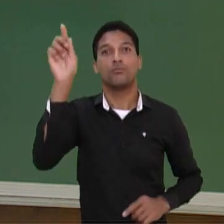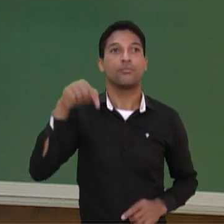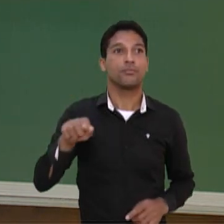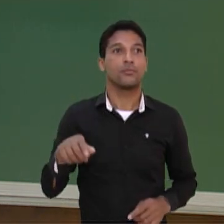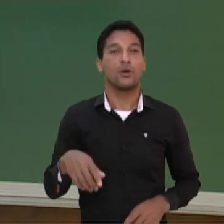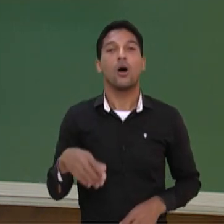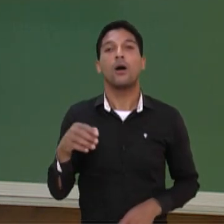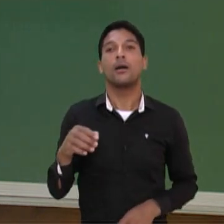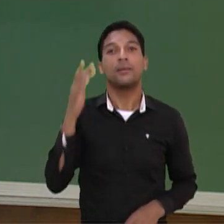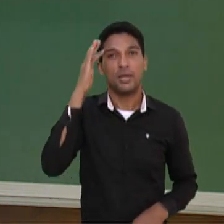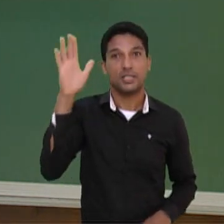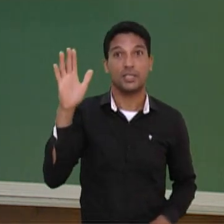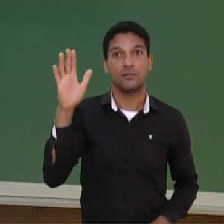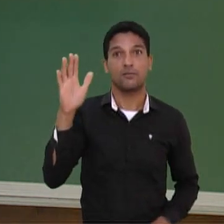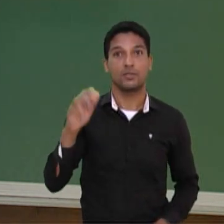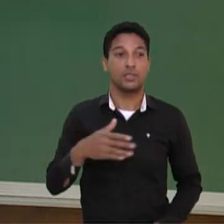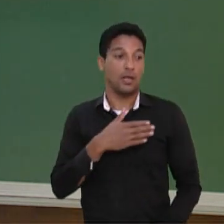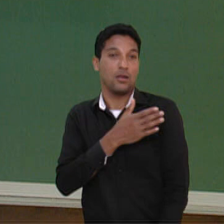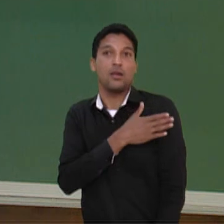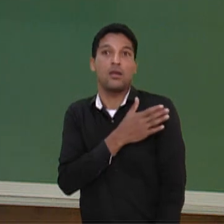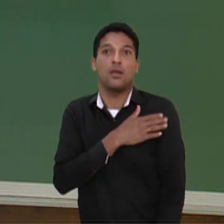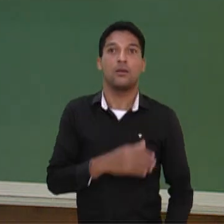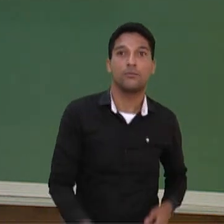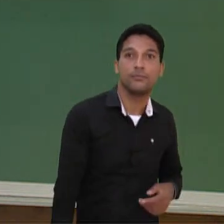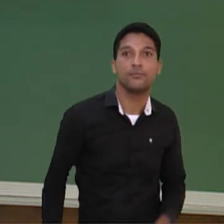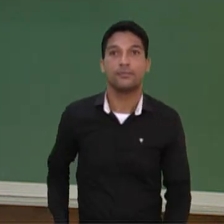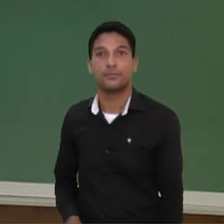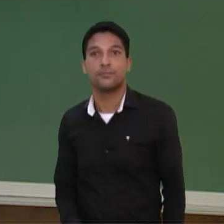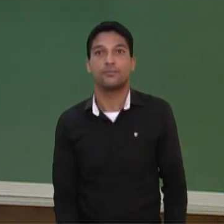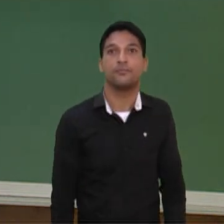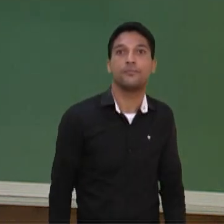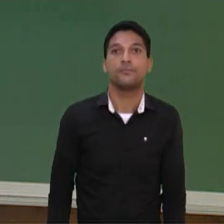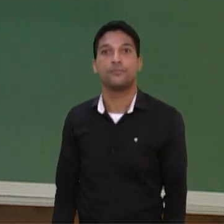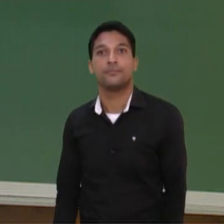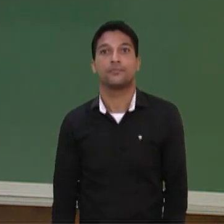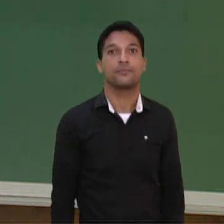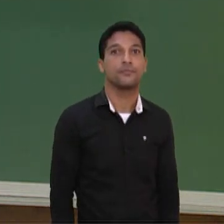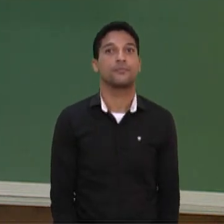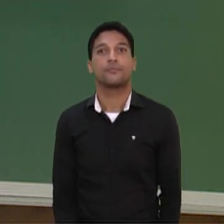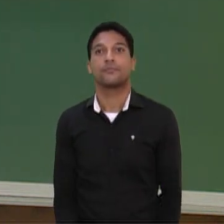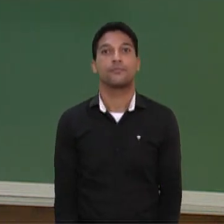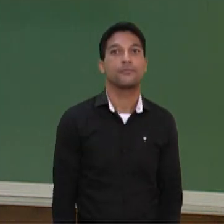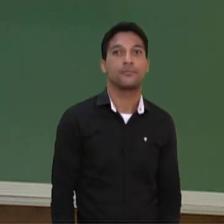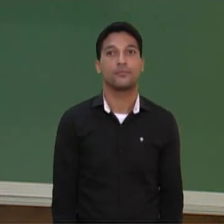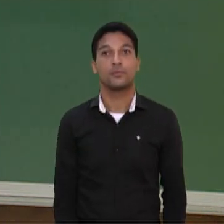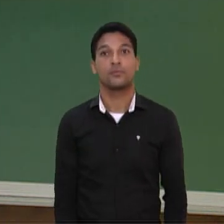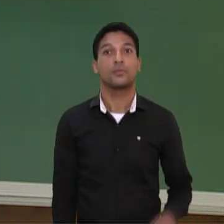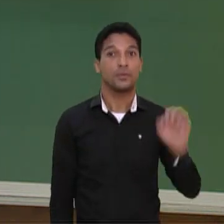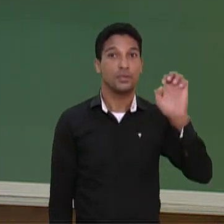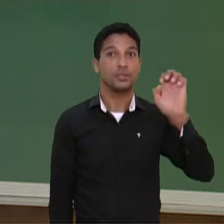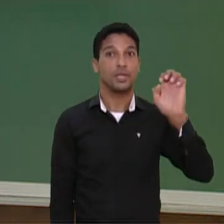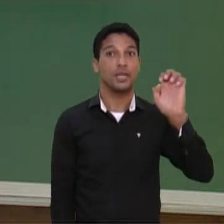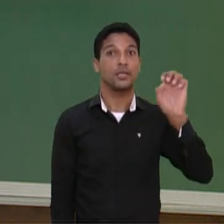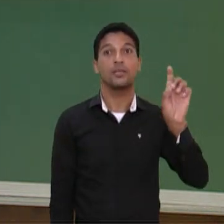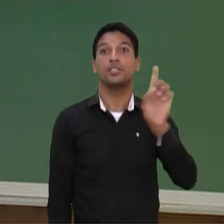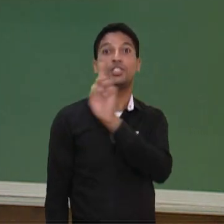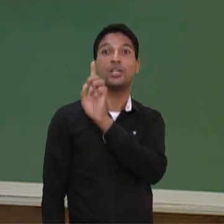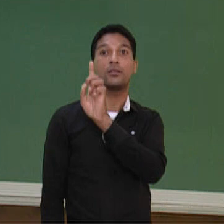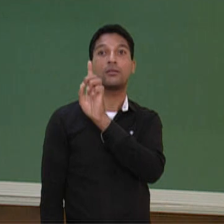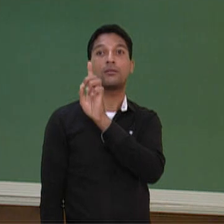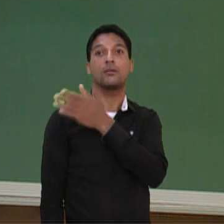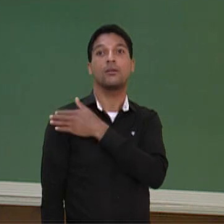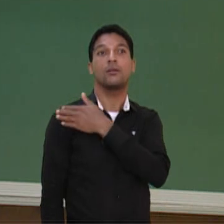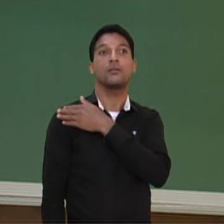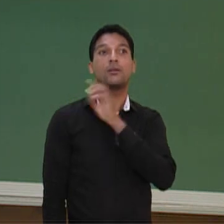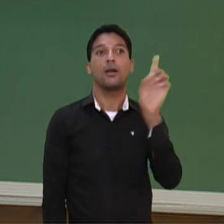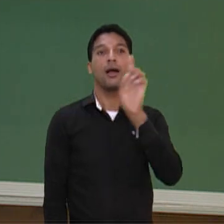da esquerda para a direita. Imagina que você está fazendo isso. Estou caminhando lá, se eu estiver da esquerda para a direita, estou caminhando em